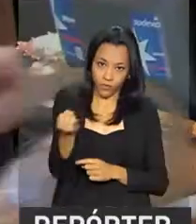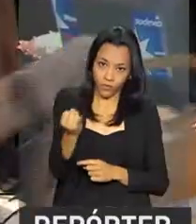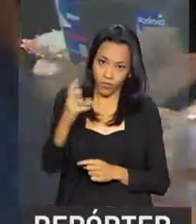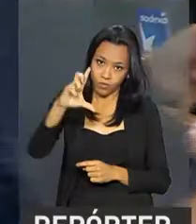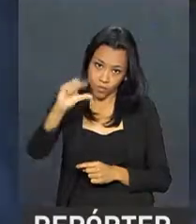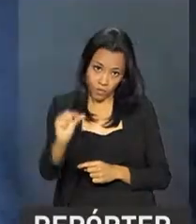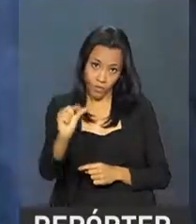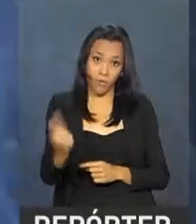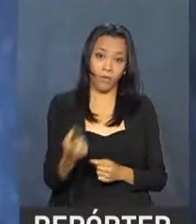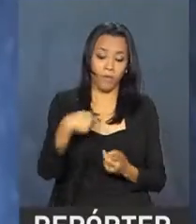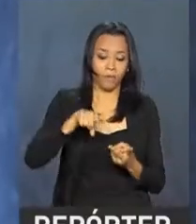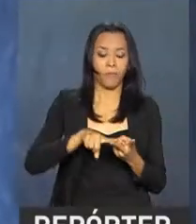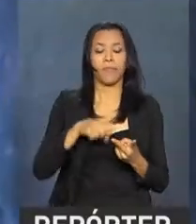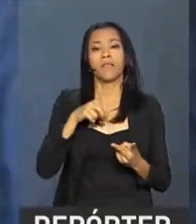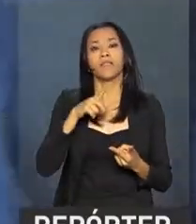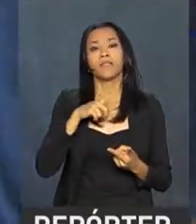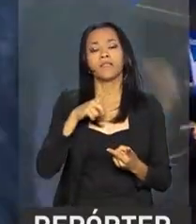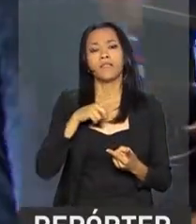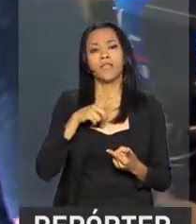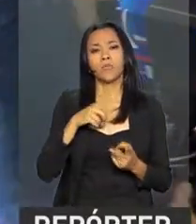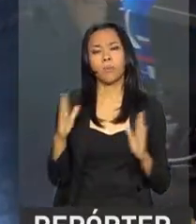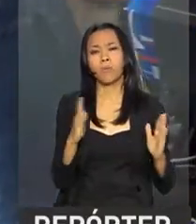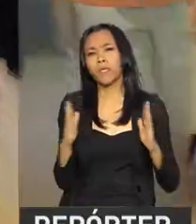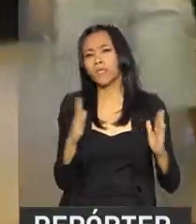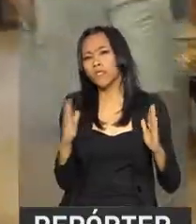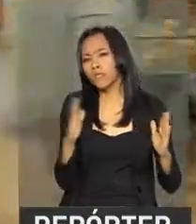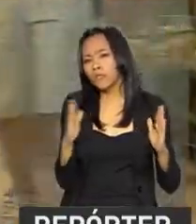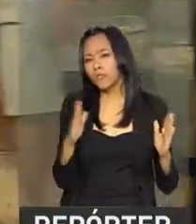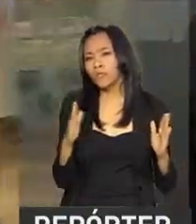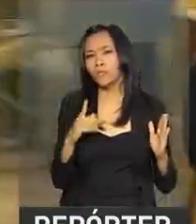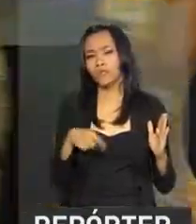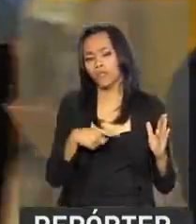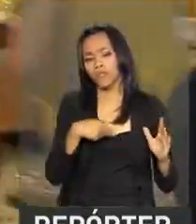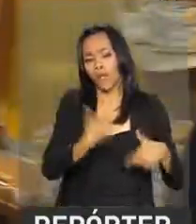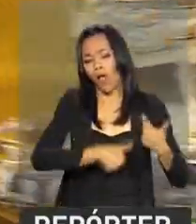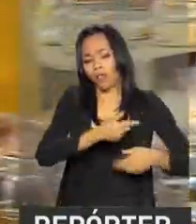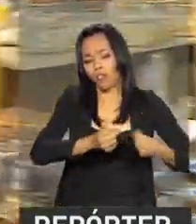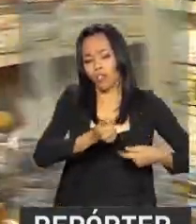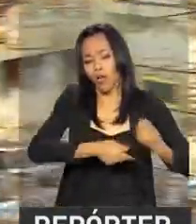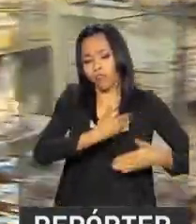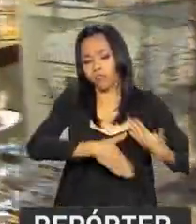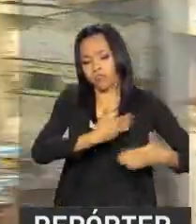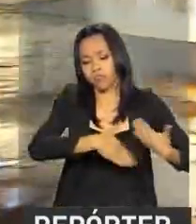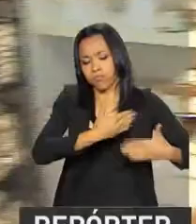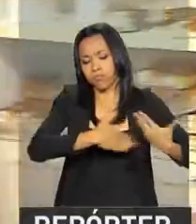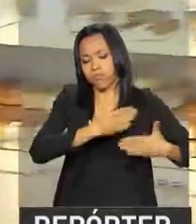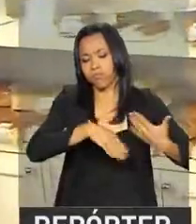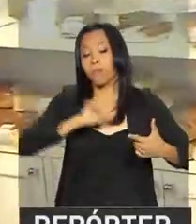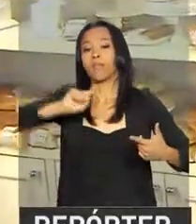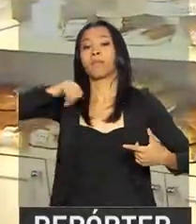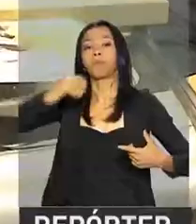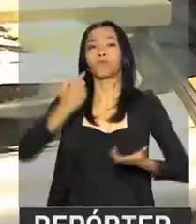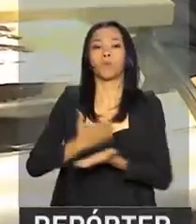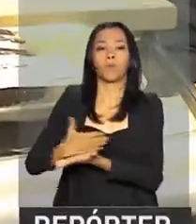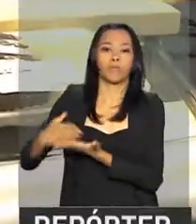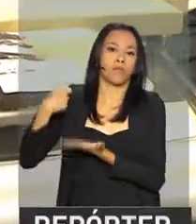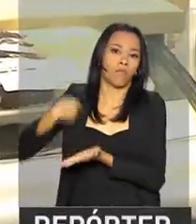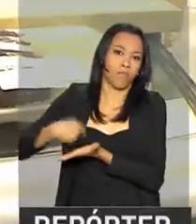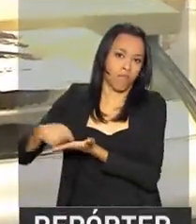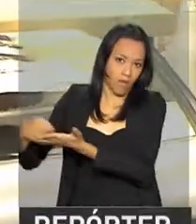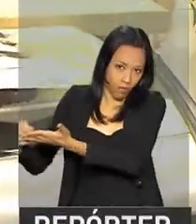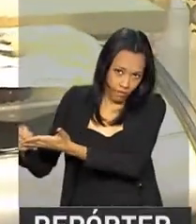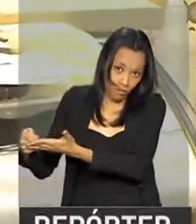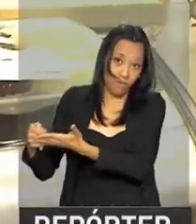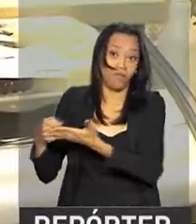ele nos proporciona também uma carência que é o tempo de você está investindo e tem uma um retorno né pra